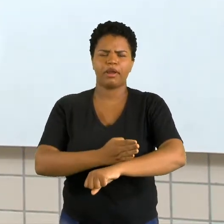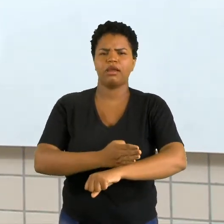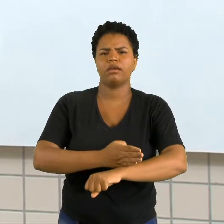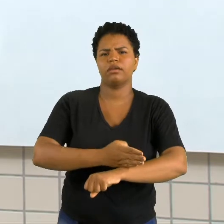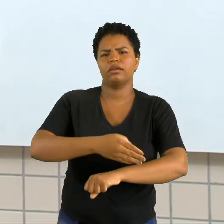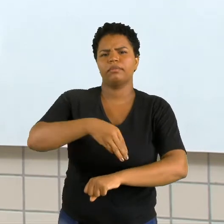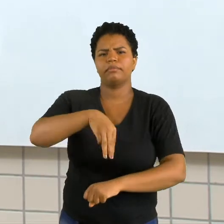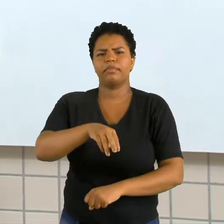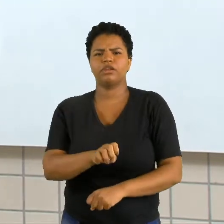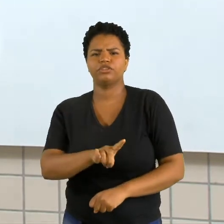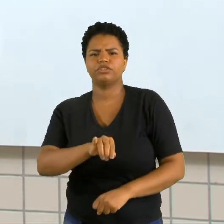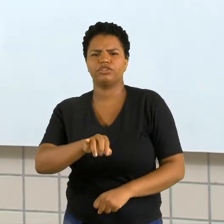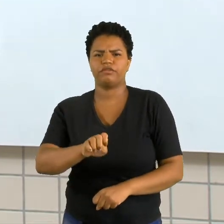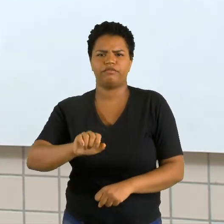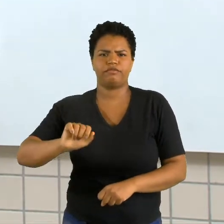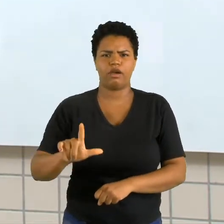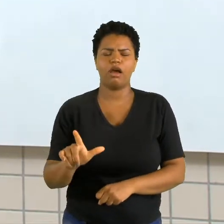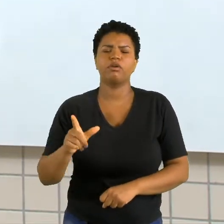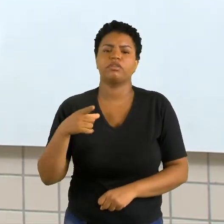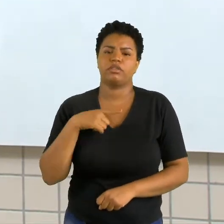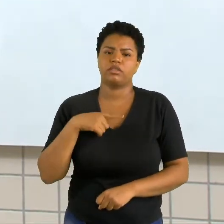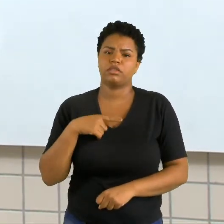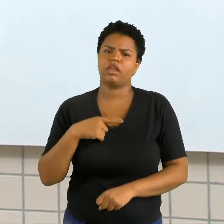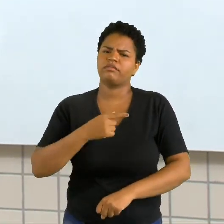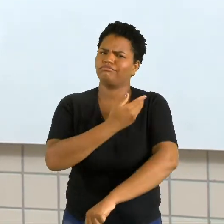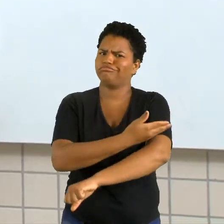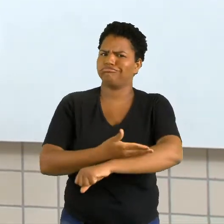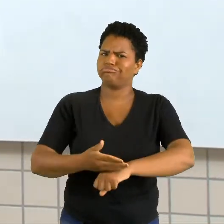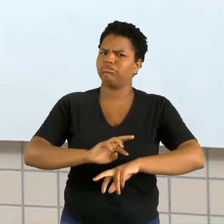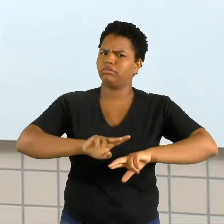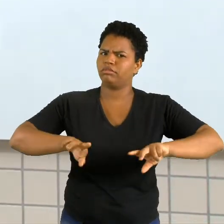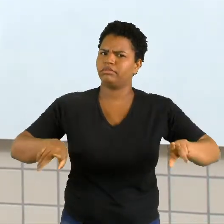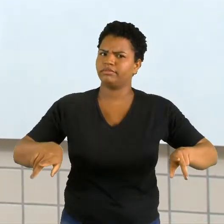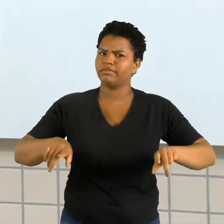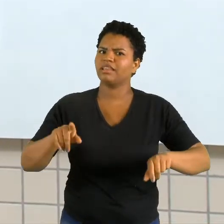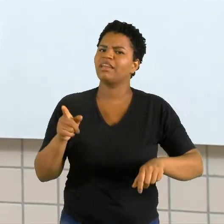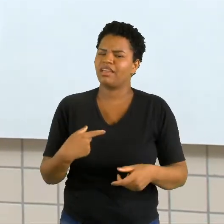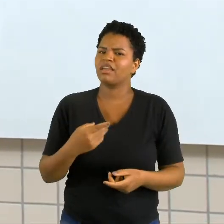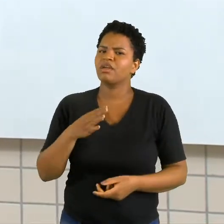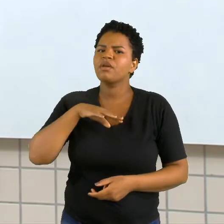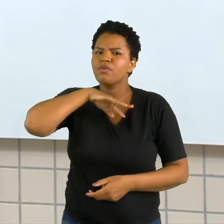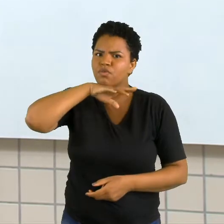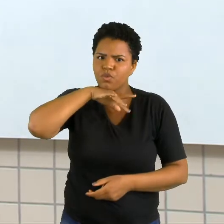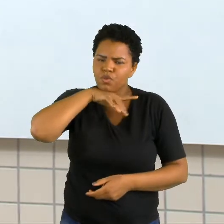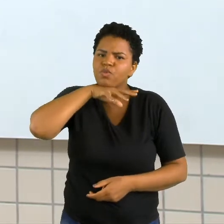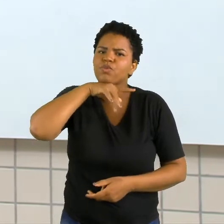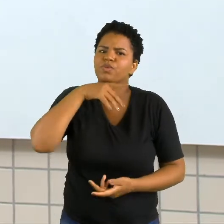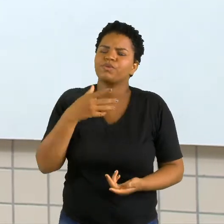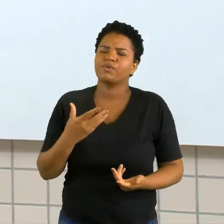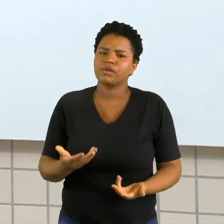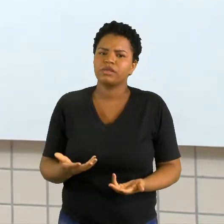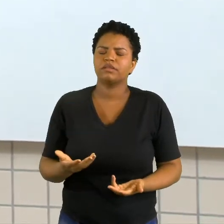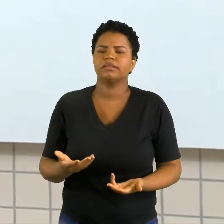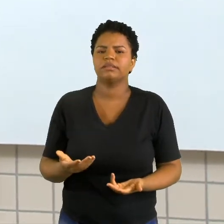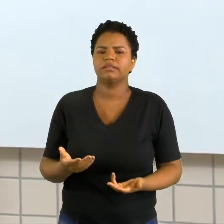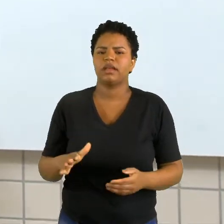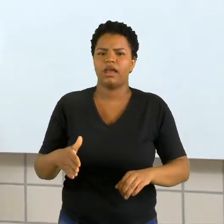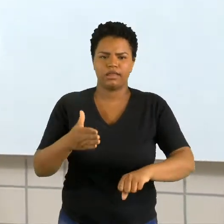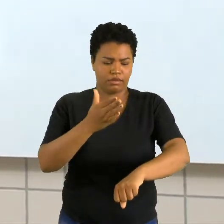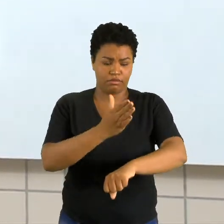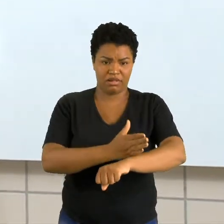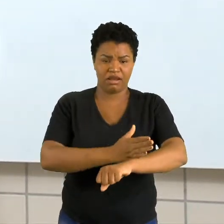Média, ela tinha uma série de hábitos, certo? E esses maus hábitos da igreja, ele vai perdurar até no período da Idade